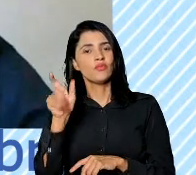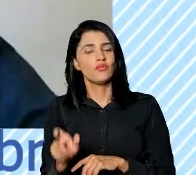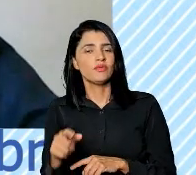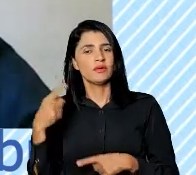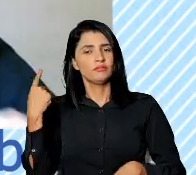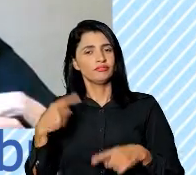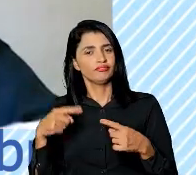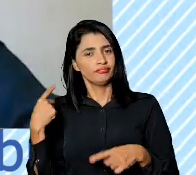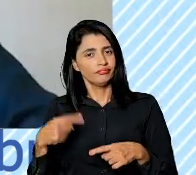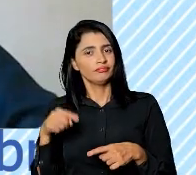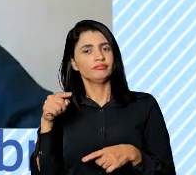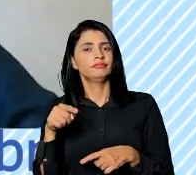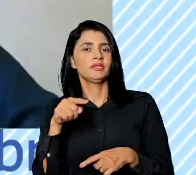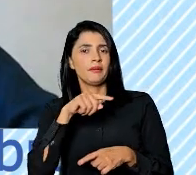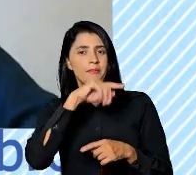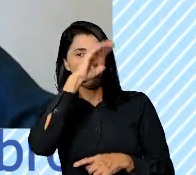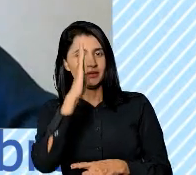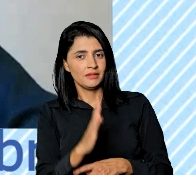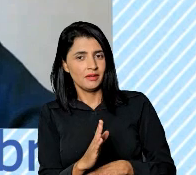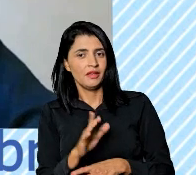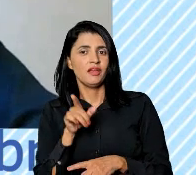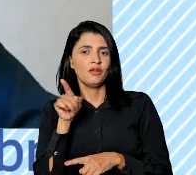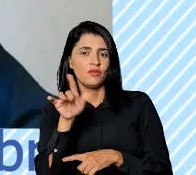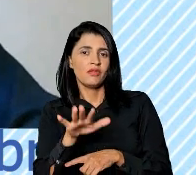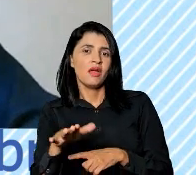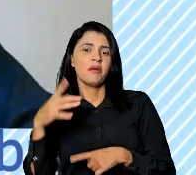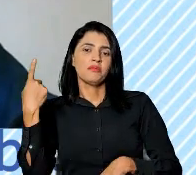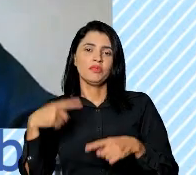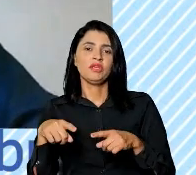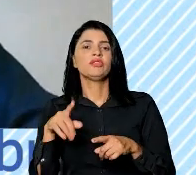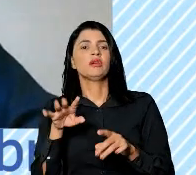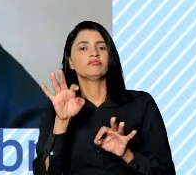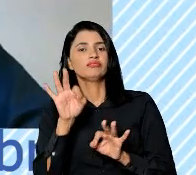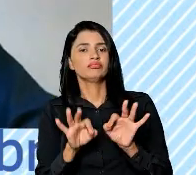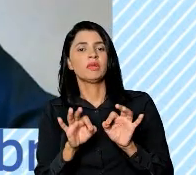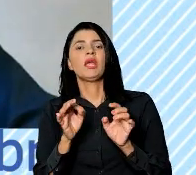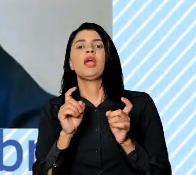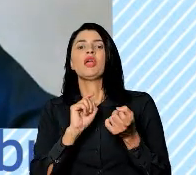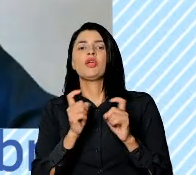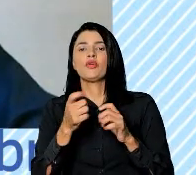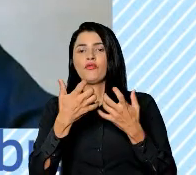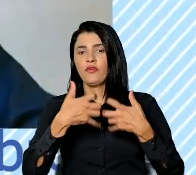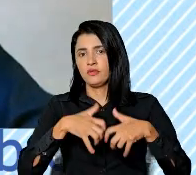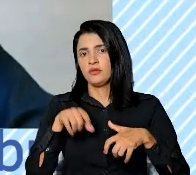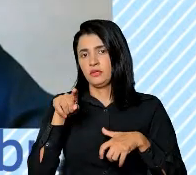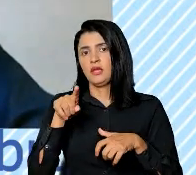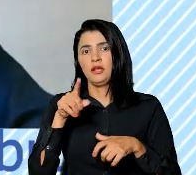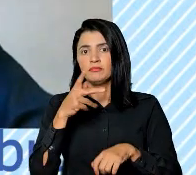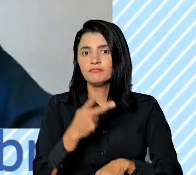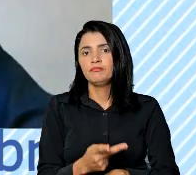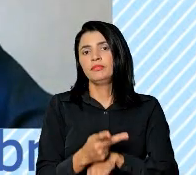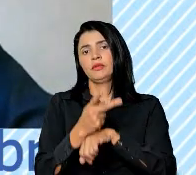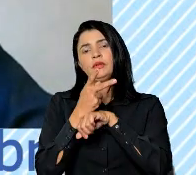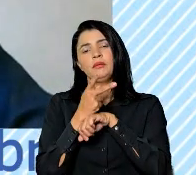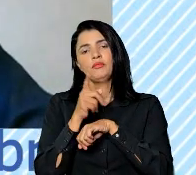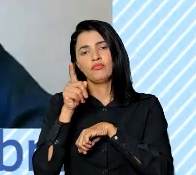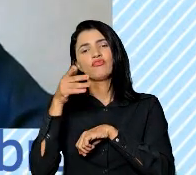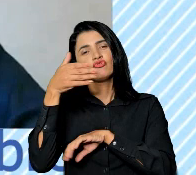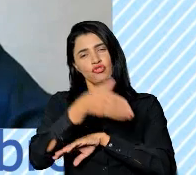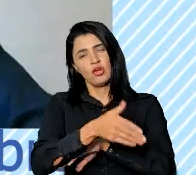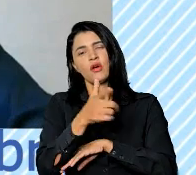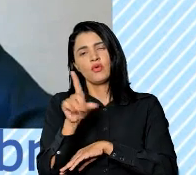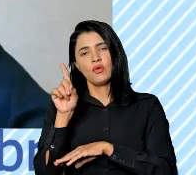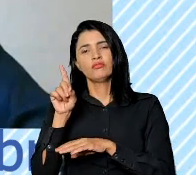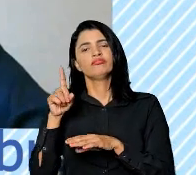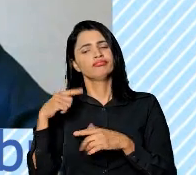na categoria política e governança. Já esteve conosco em outros eventos, é uma vereadora muito